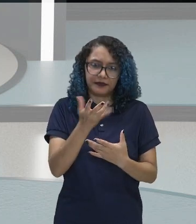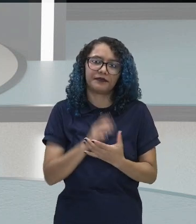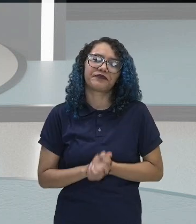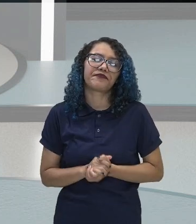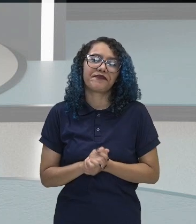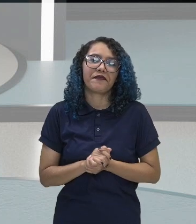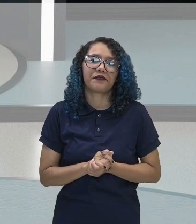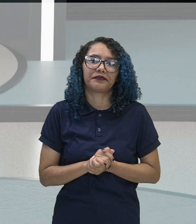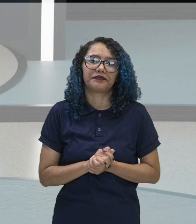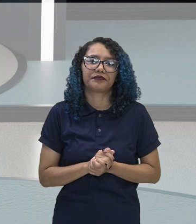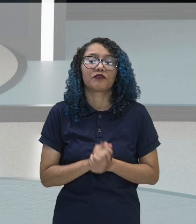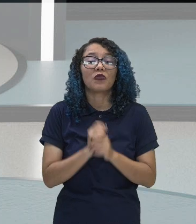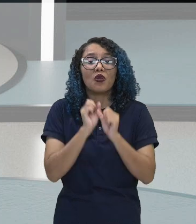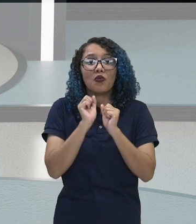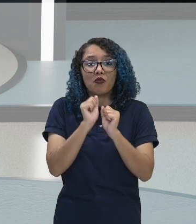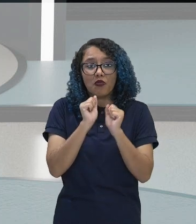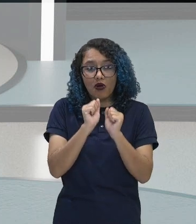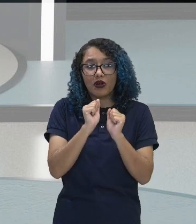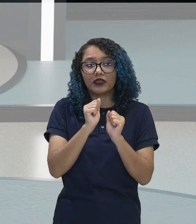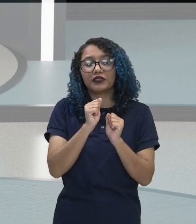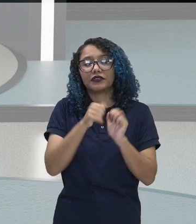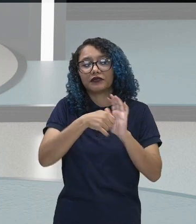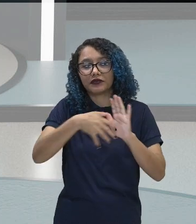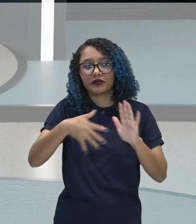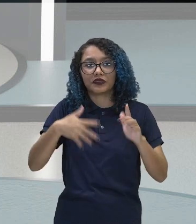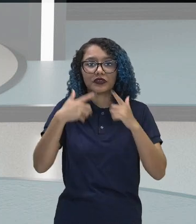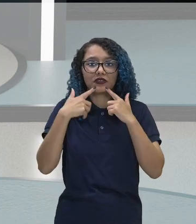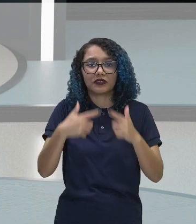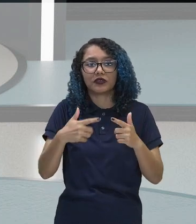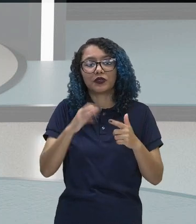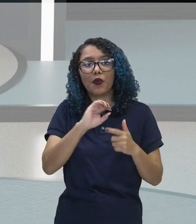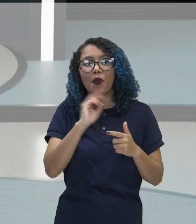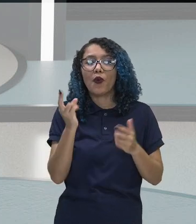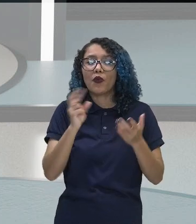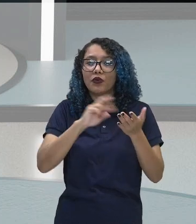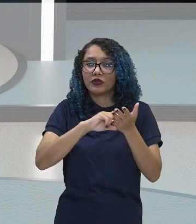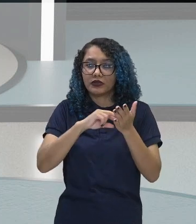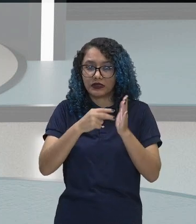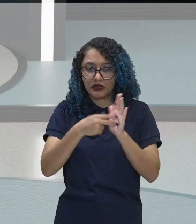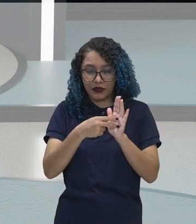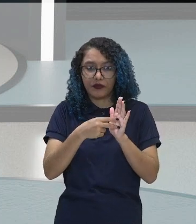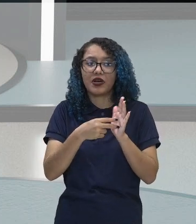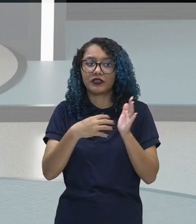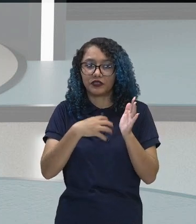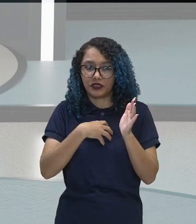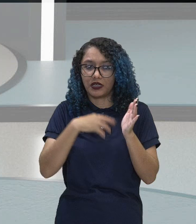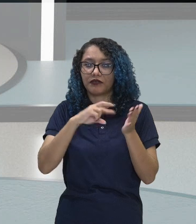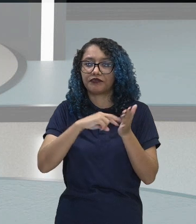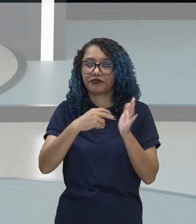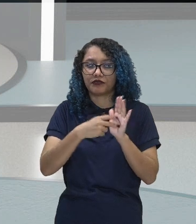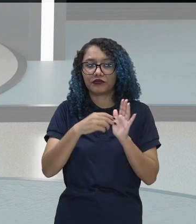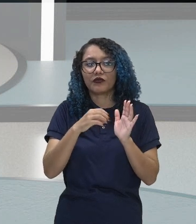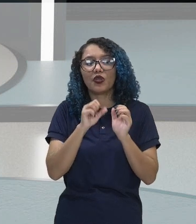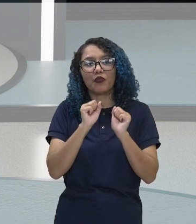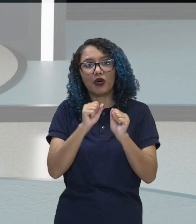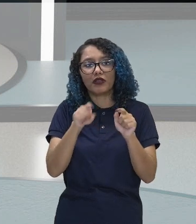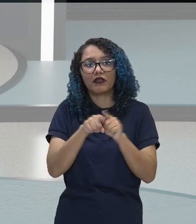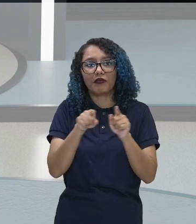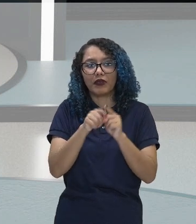ser figuras de palavras ou semânticas, figuras de sintaxe ou